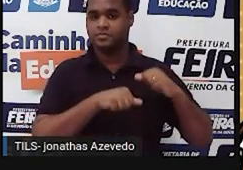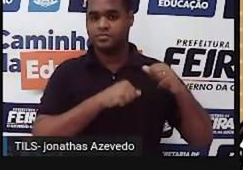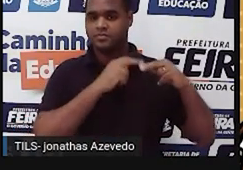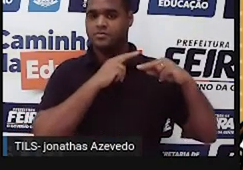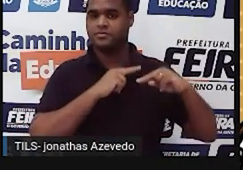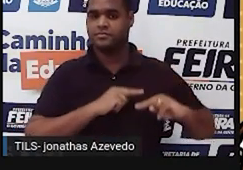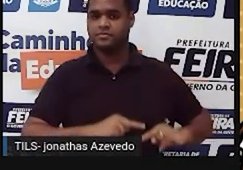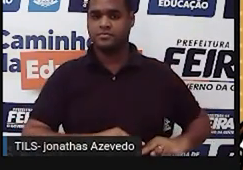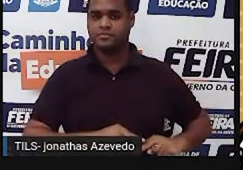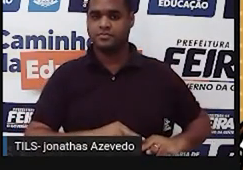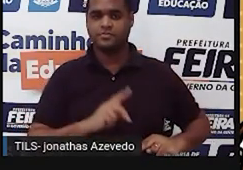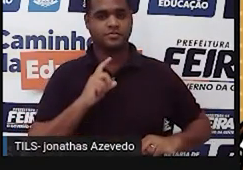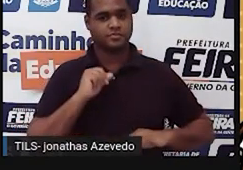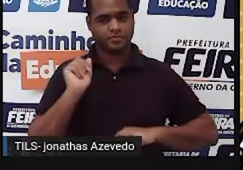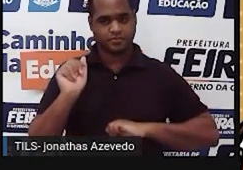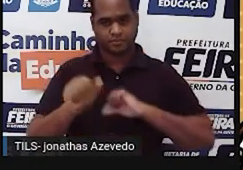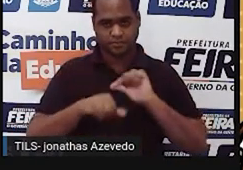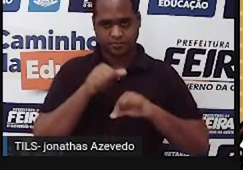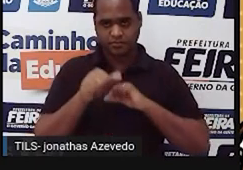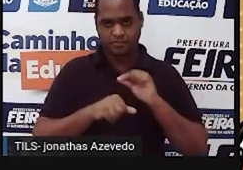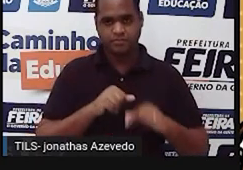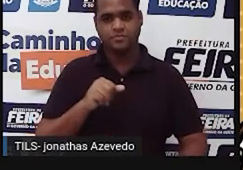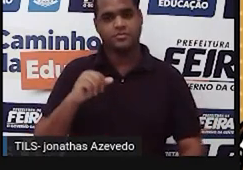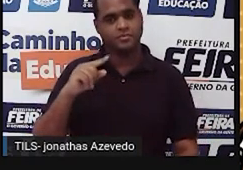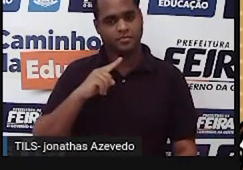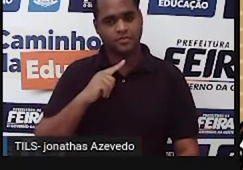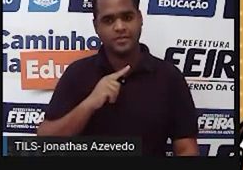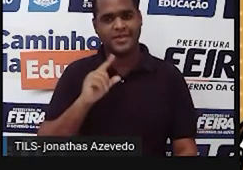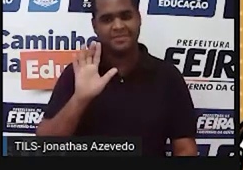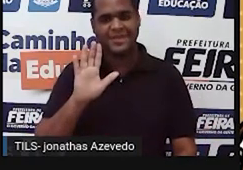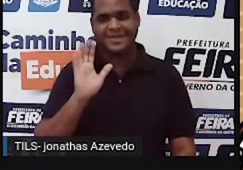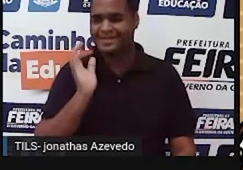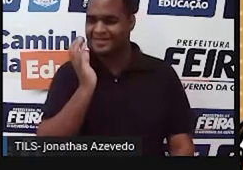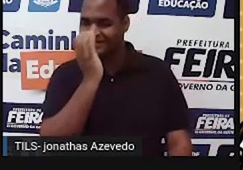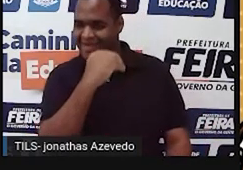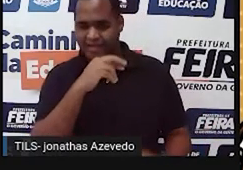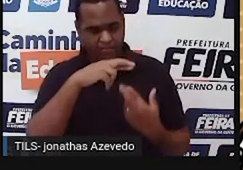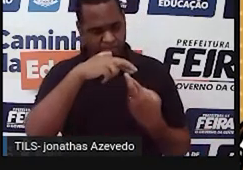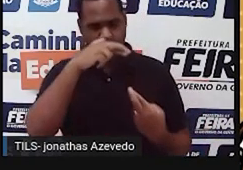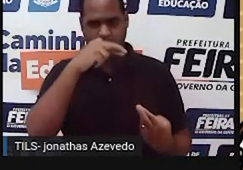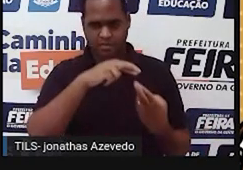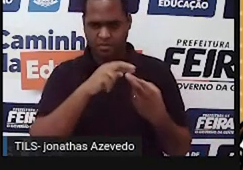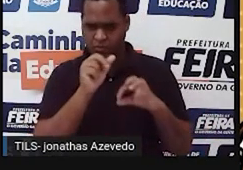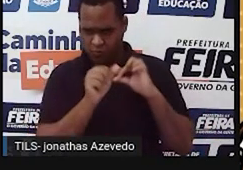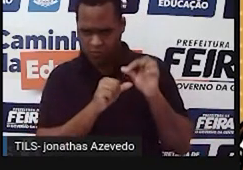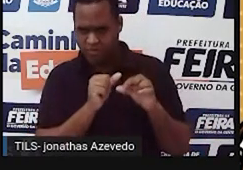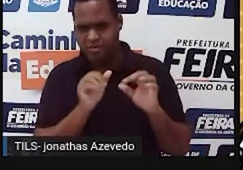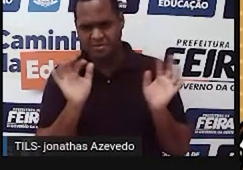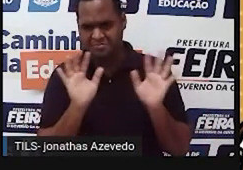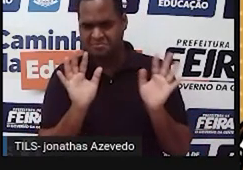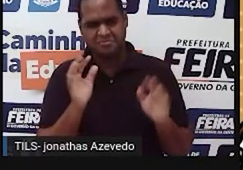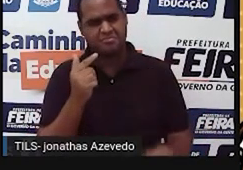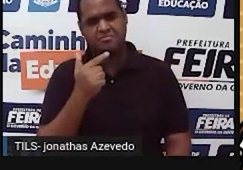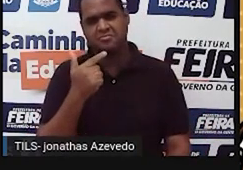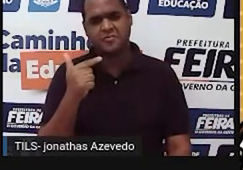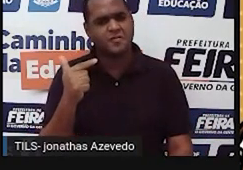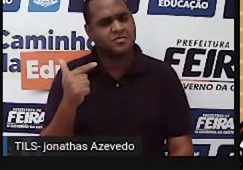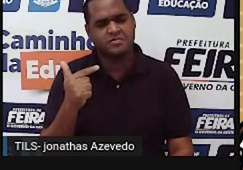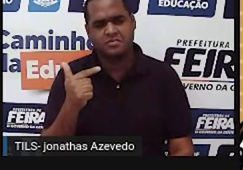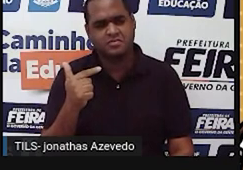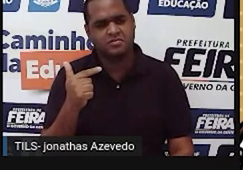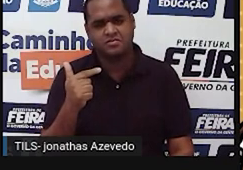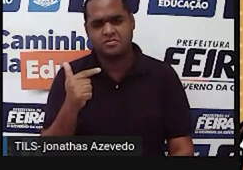Ela mudou o fenótipo. Mas o genótipo, que é a característica que está lá no DNA dessa pessoa, foi alterado porque ela fez isso, porque ela